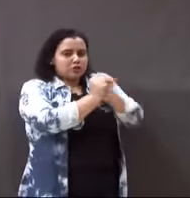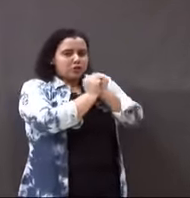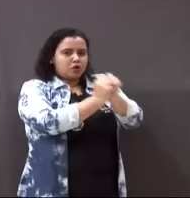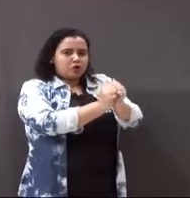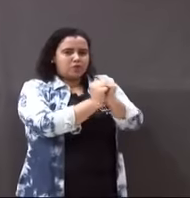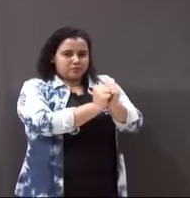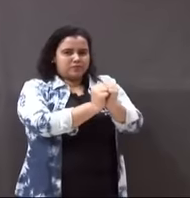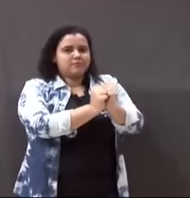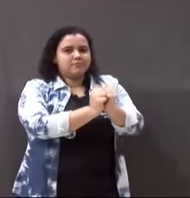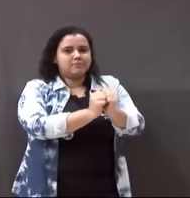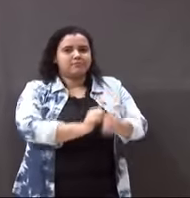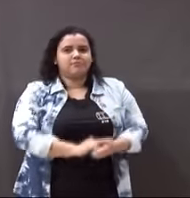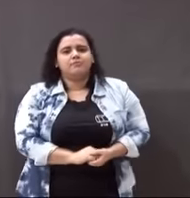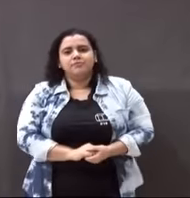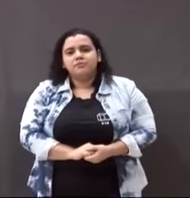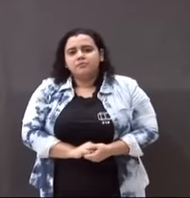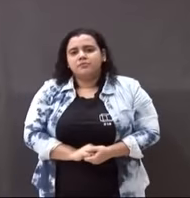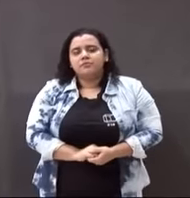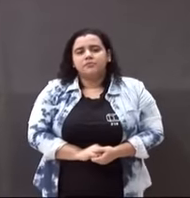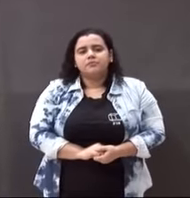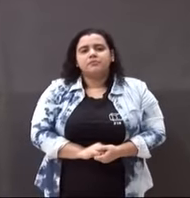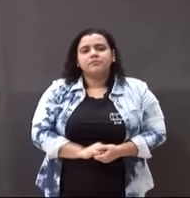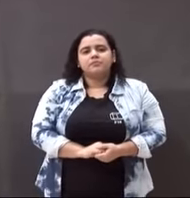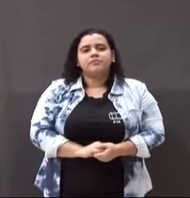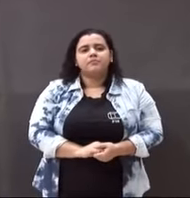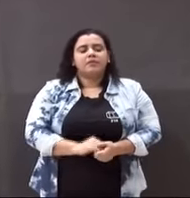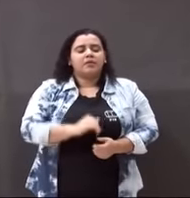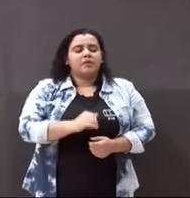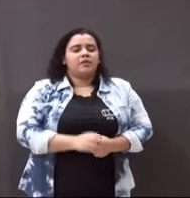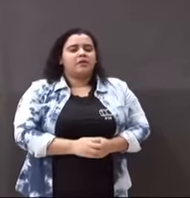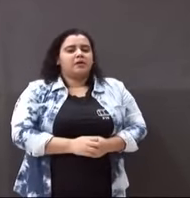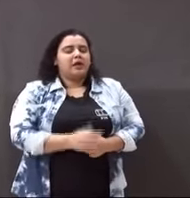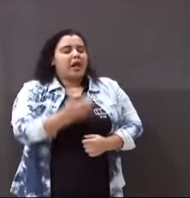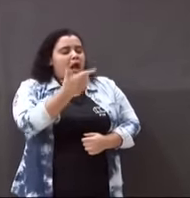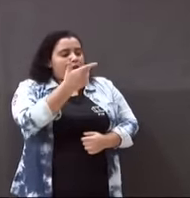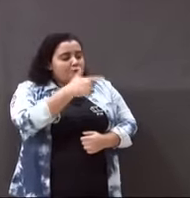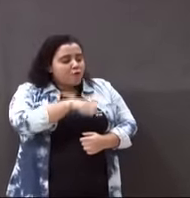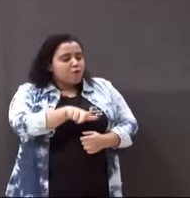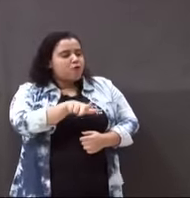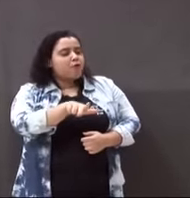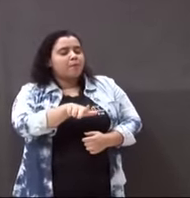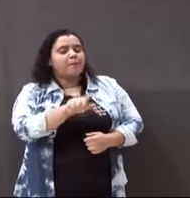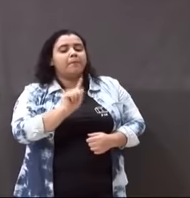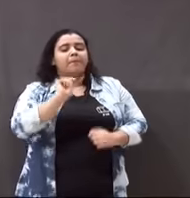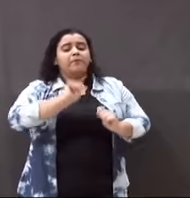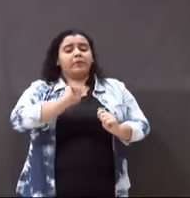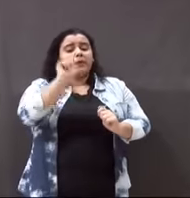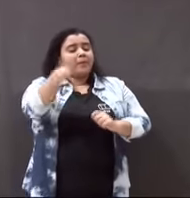Volte a pescar.